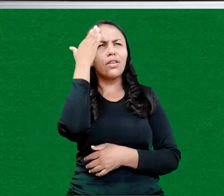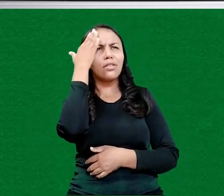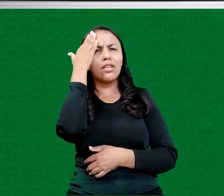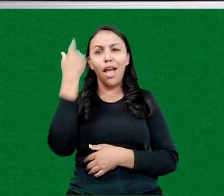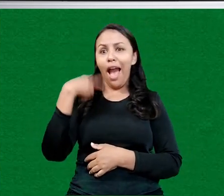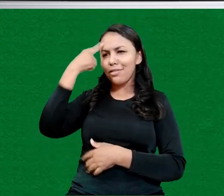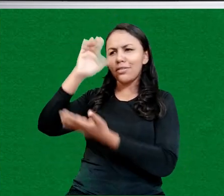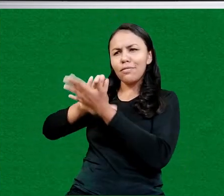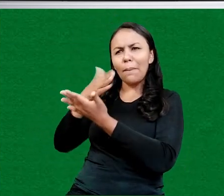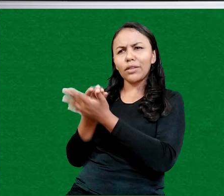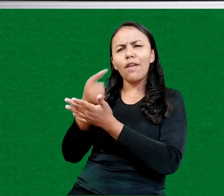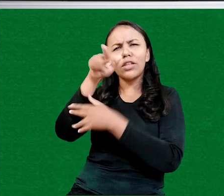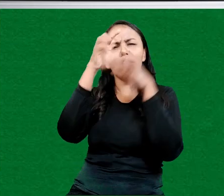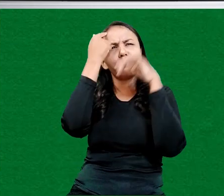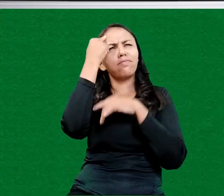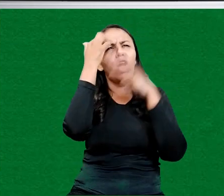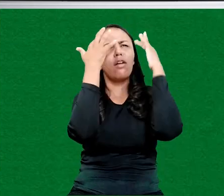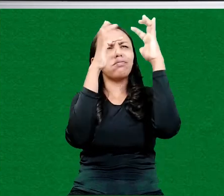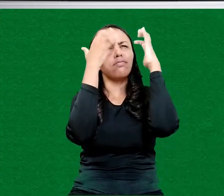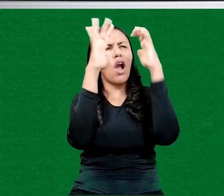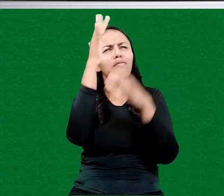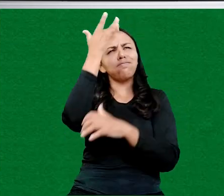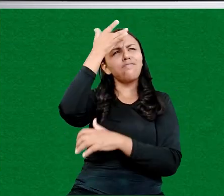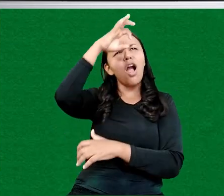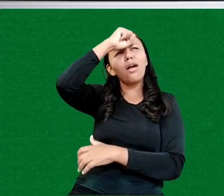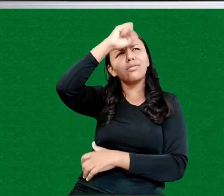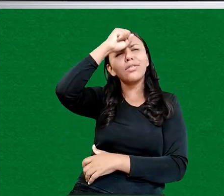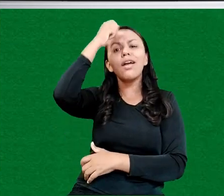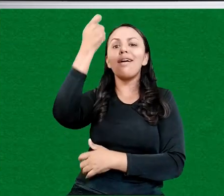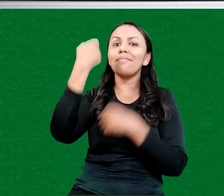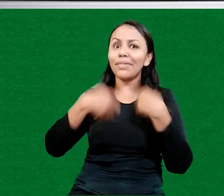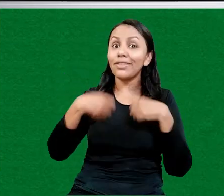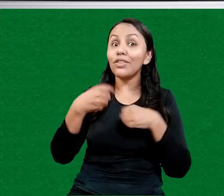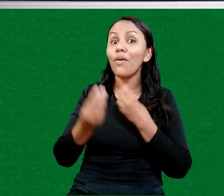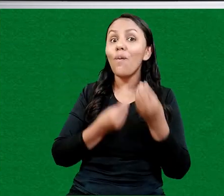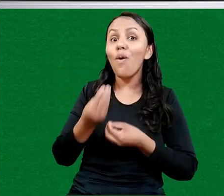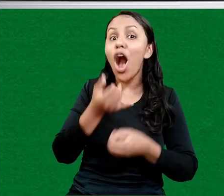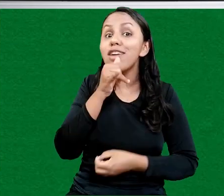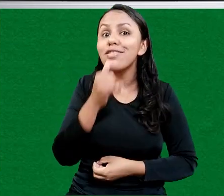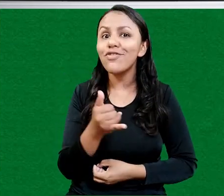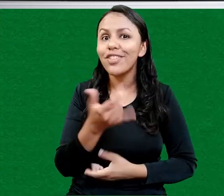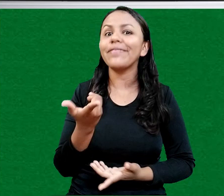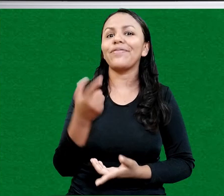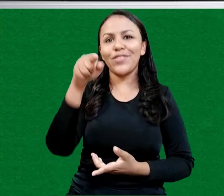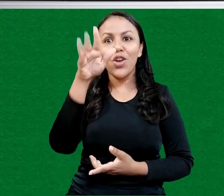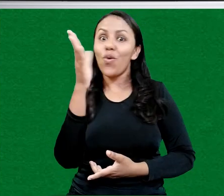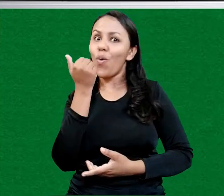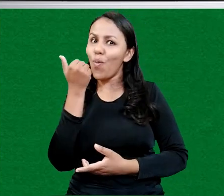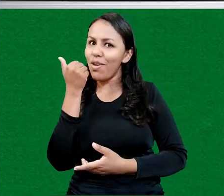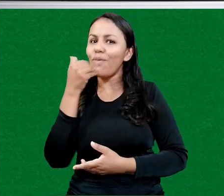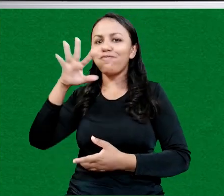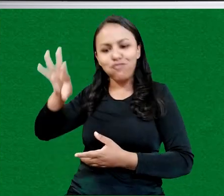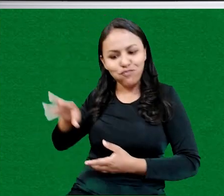que a Dani está traduzindo para vocês. Vocês estão usando o combustível que vocês consumiram no alimento, né, na refeição que